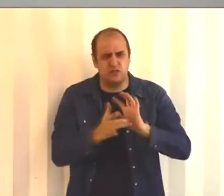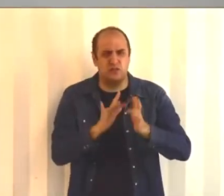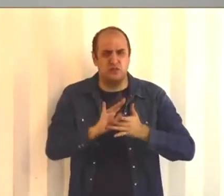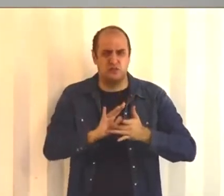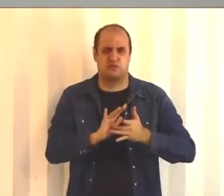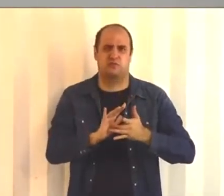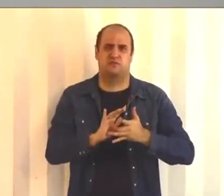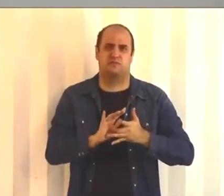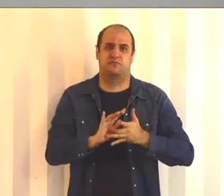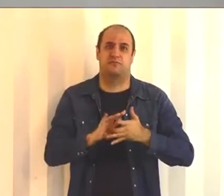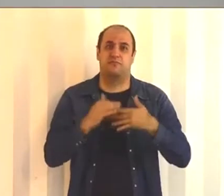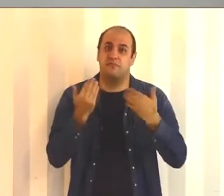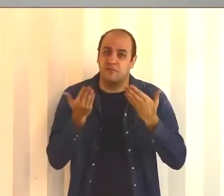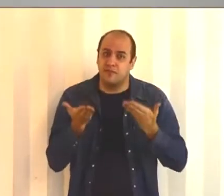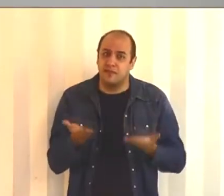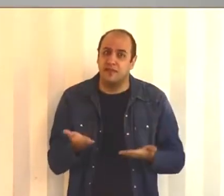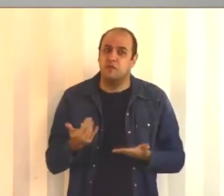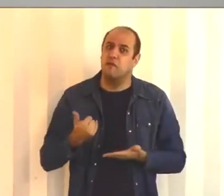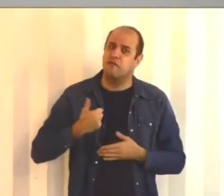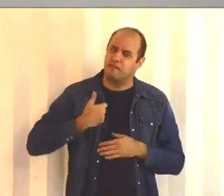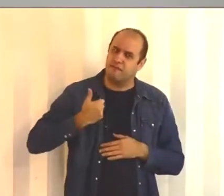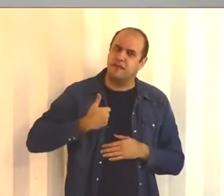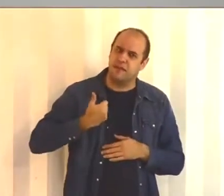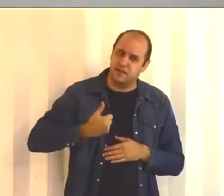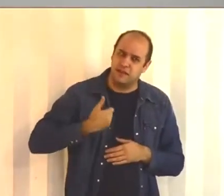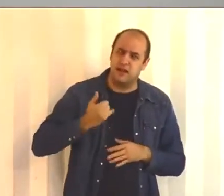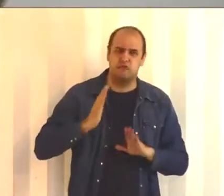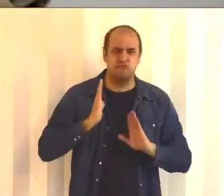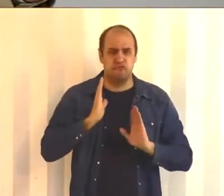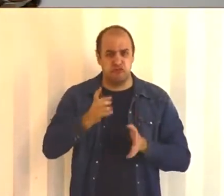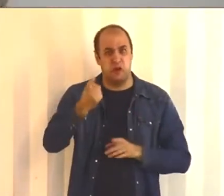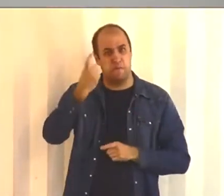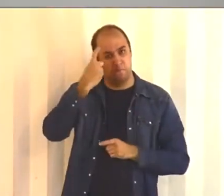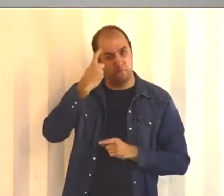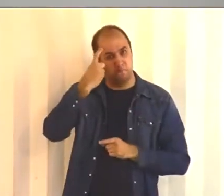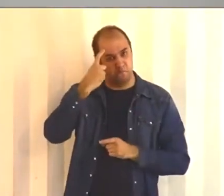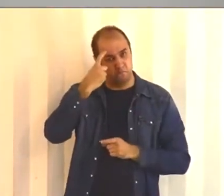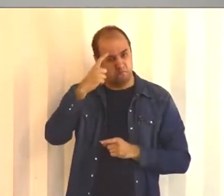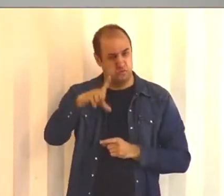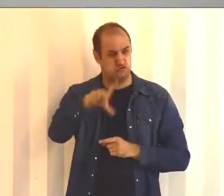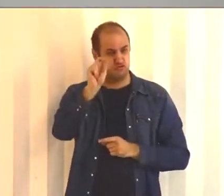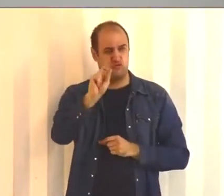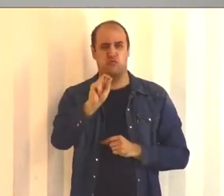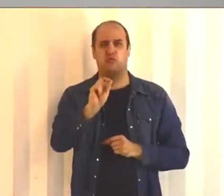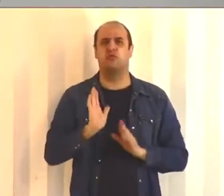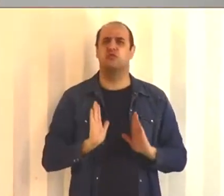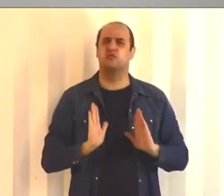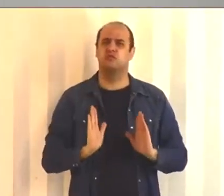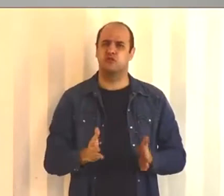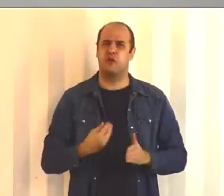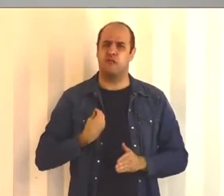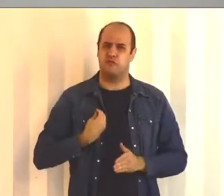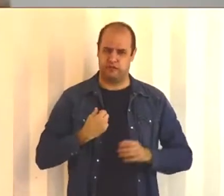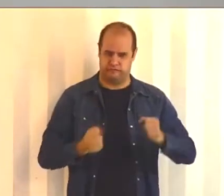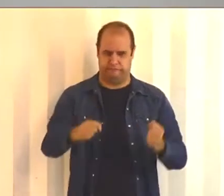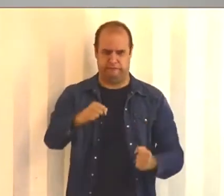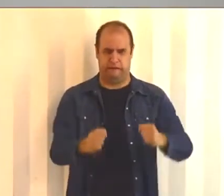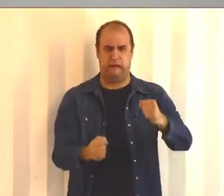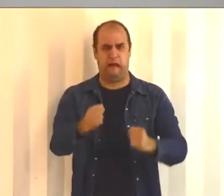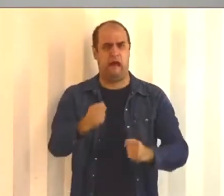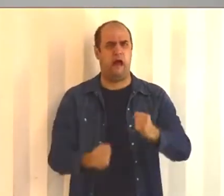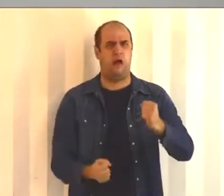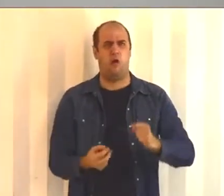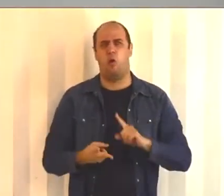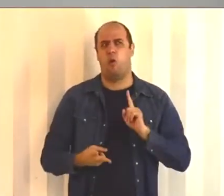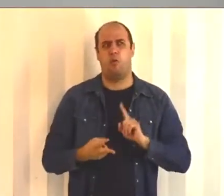bem cedo, e então quando eles têm a idade madura para tomar suas decisões, quando eles têm condição de dirigir seu carro, quando eles têm